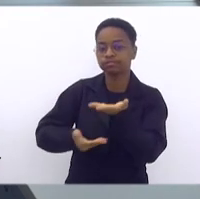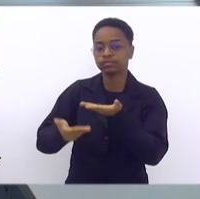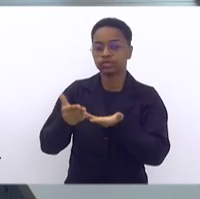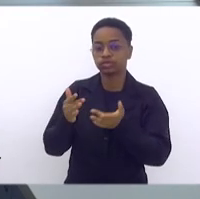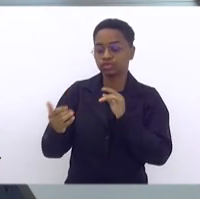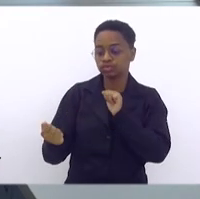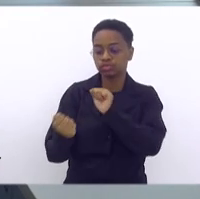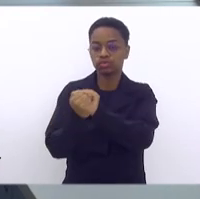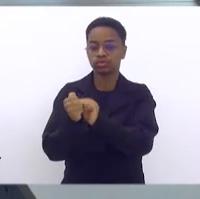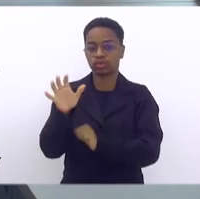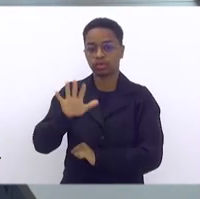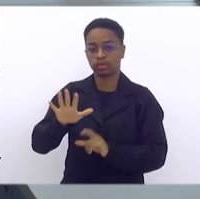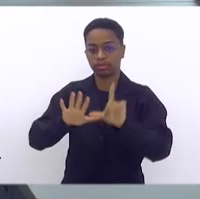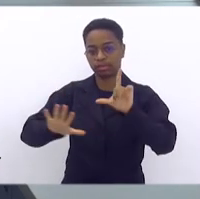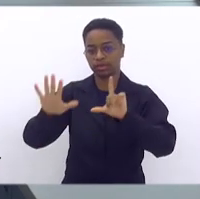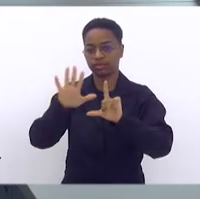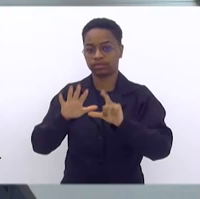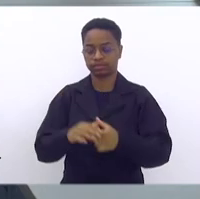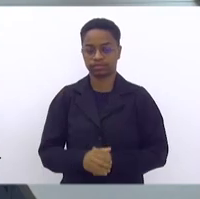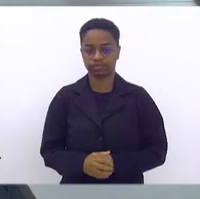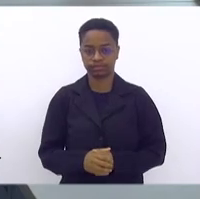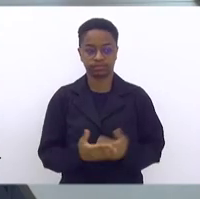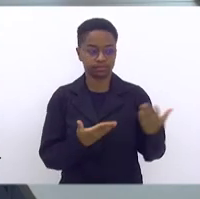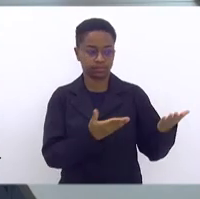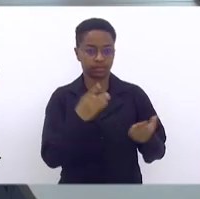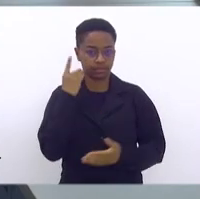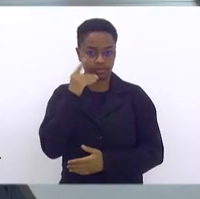com as plataformas. Perfeito. Deputada Índia Armelau.